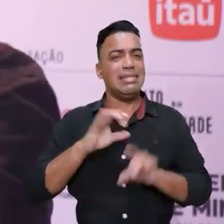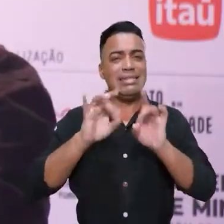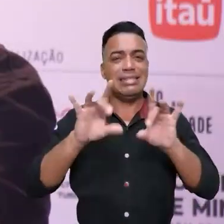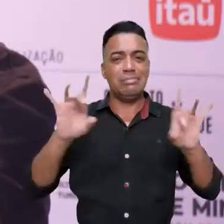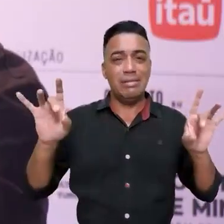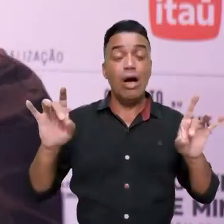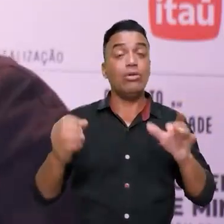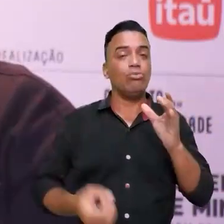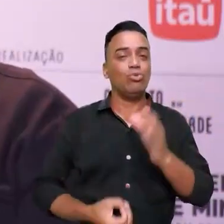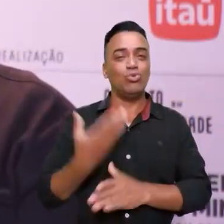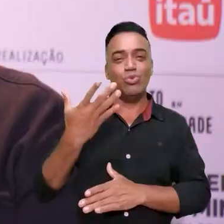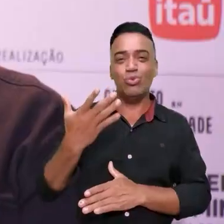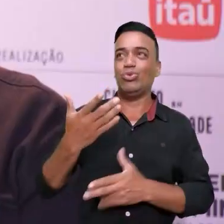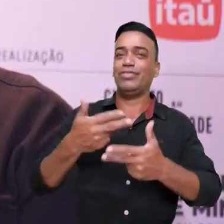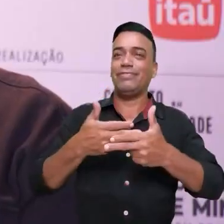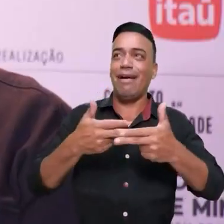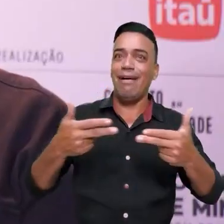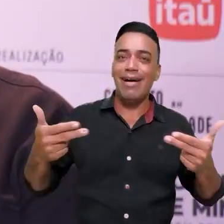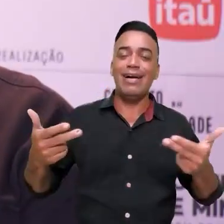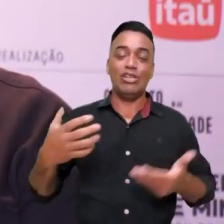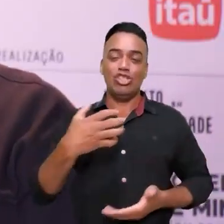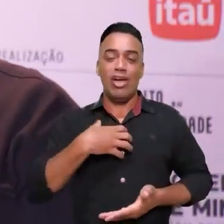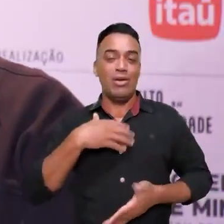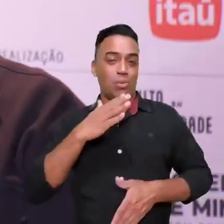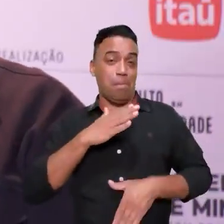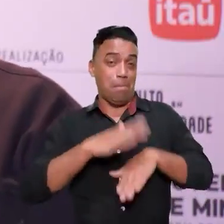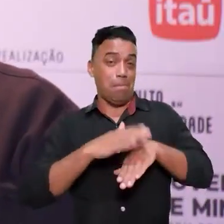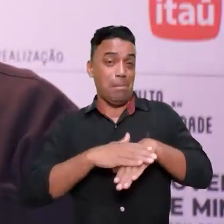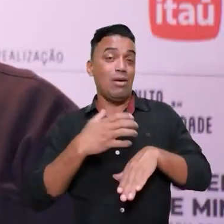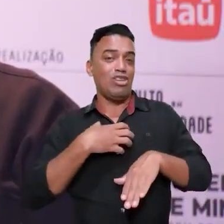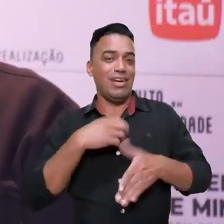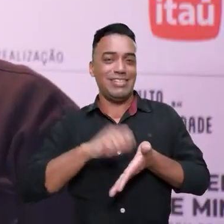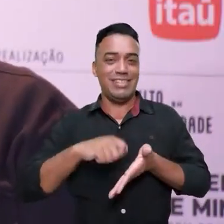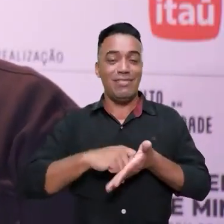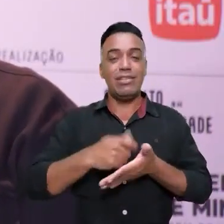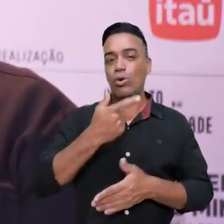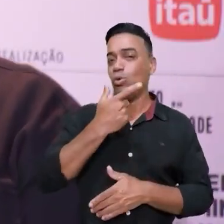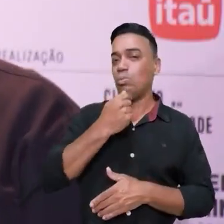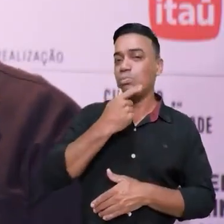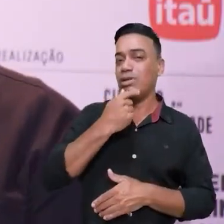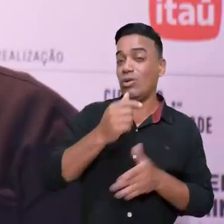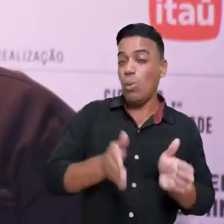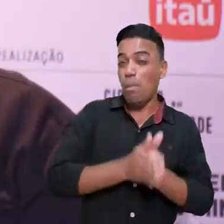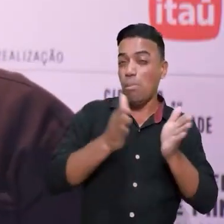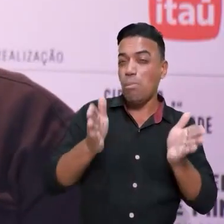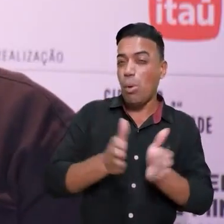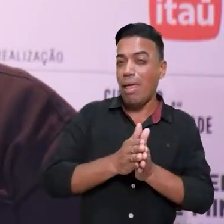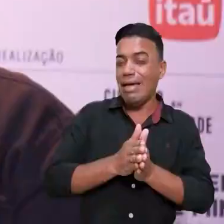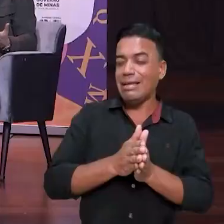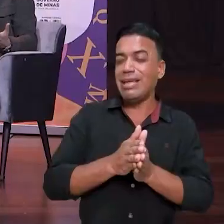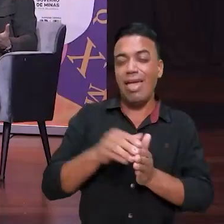e de onde surge muito dessa escrita. Então, eu sou um menino que a pobreza ensinou